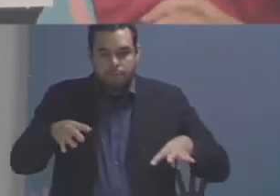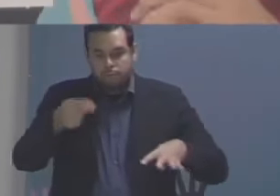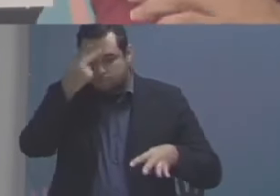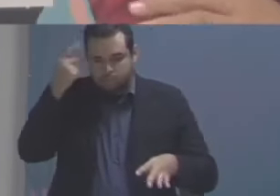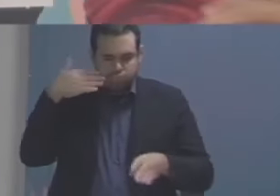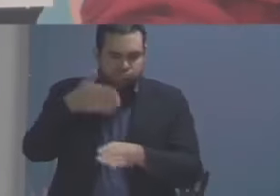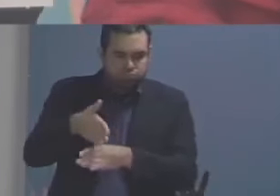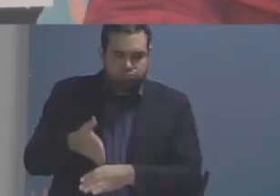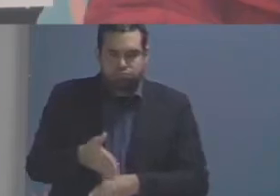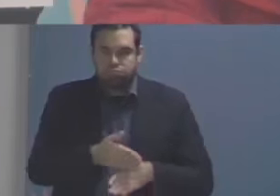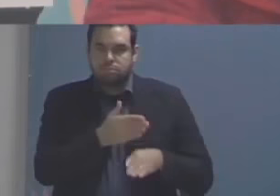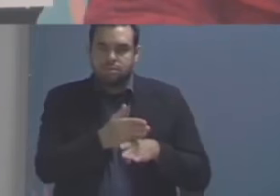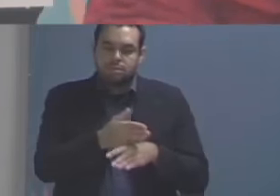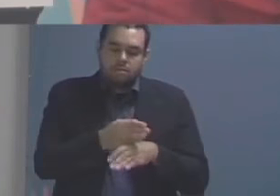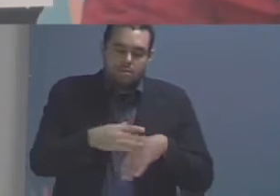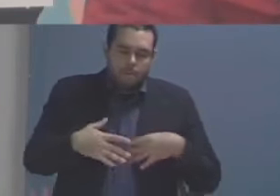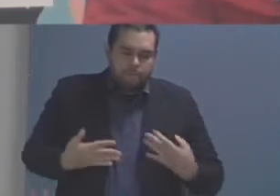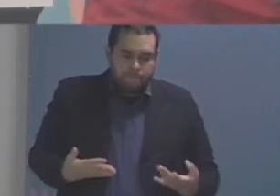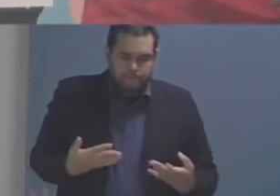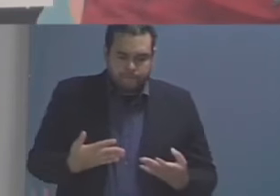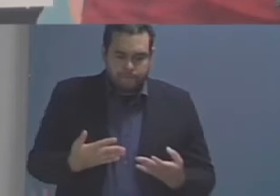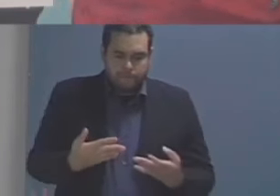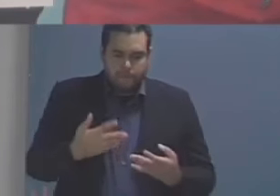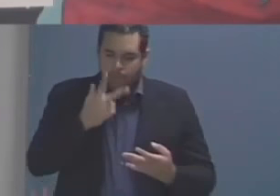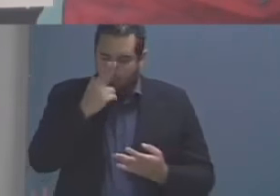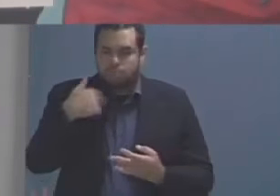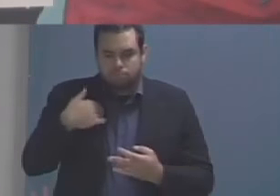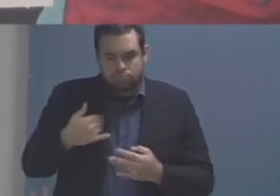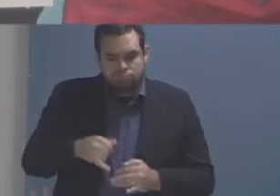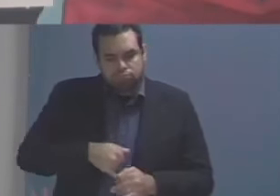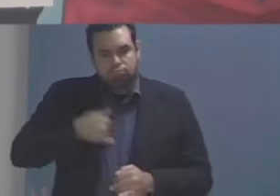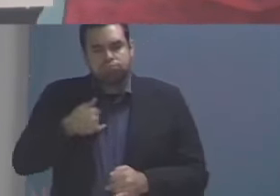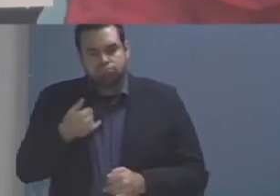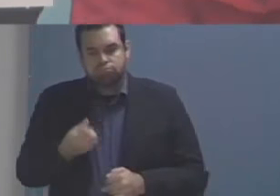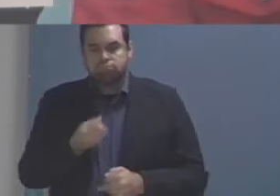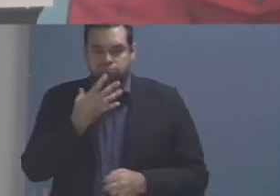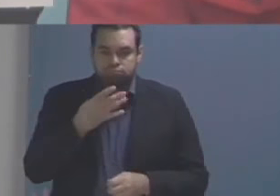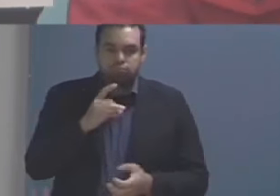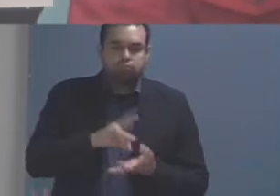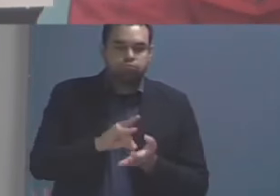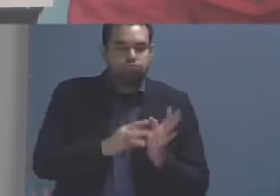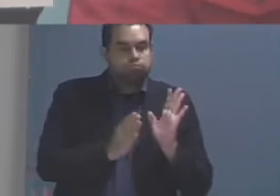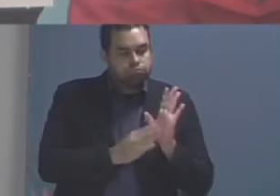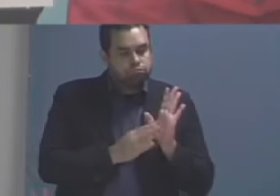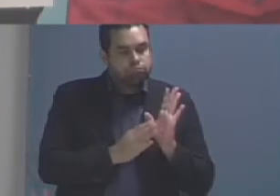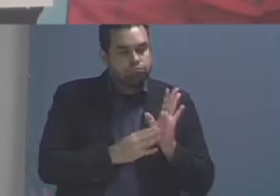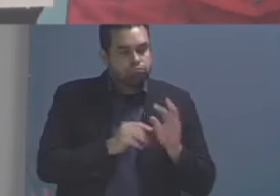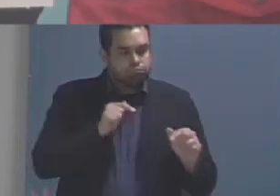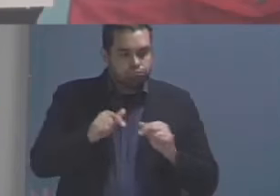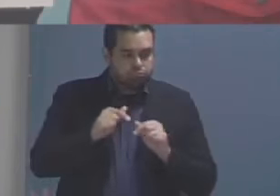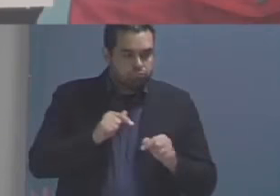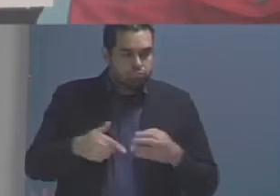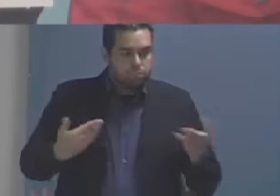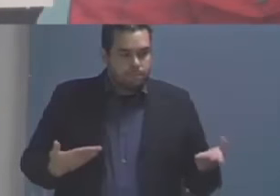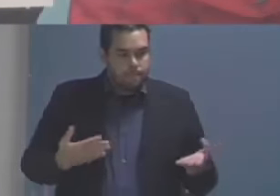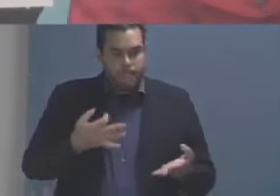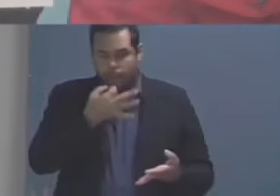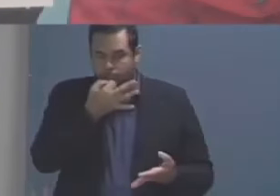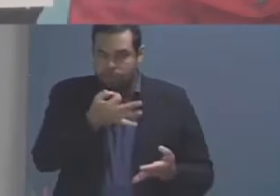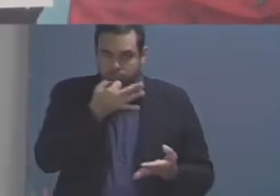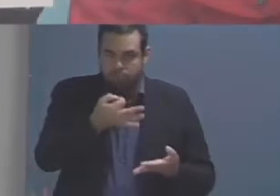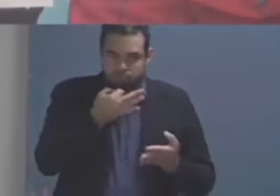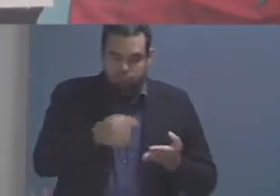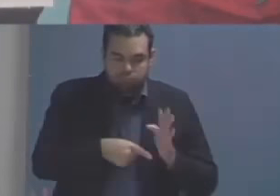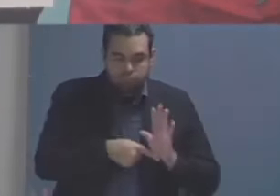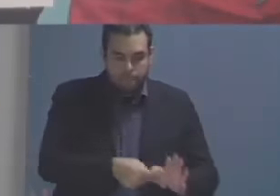eleitoral, enfim, acho que é um esforço válido, parabenizo a iniciativa, estamos aqui para contribuir para o debate.